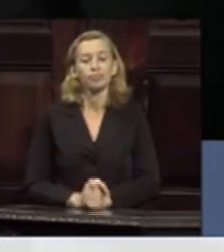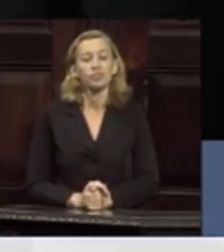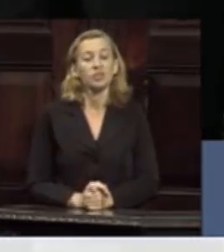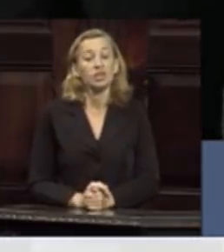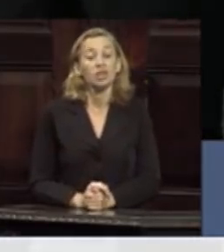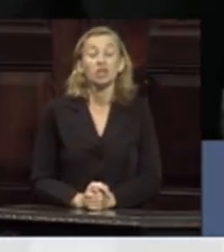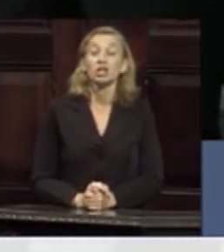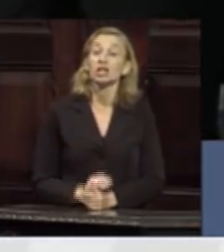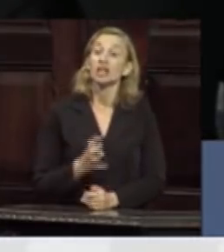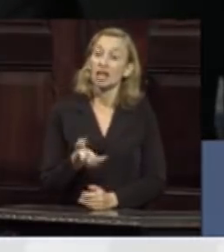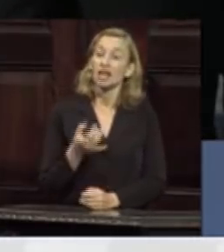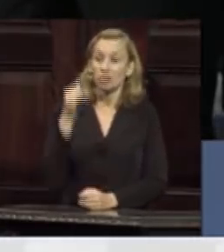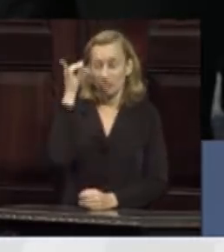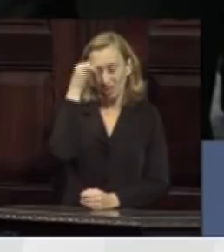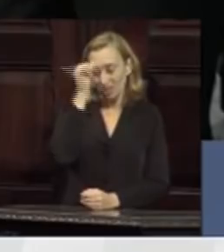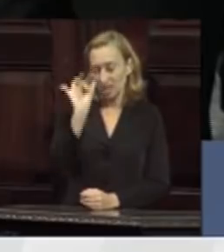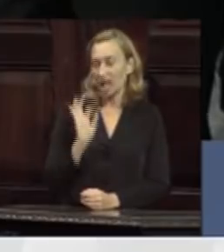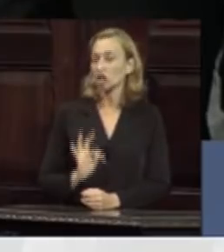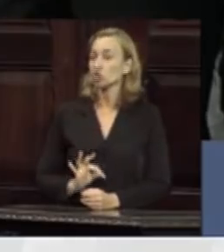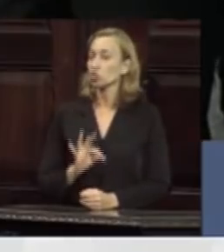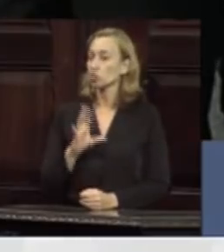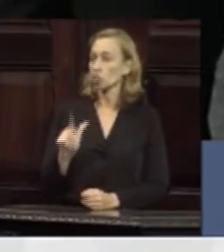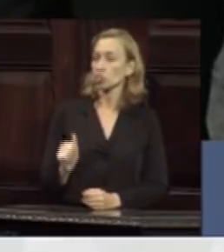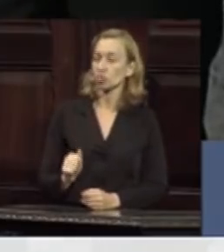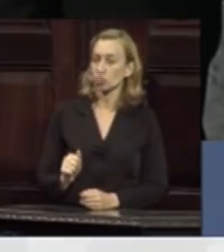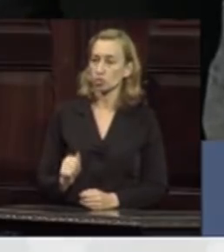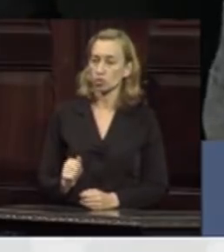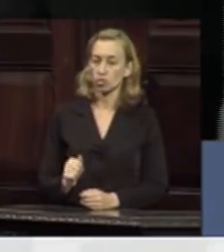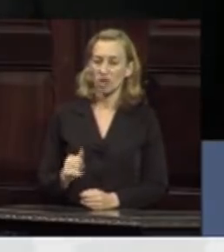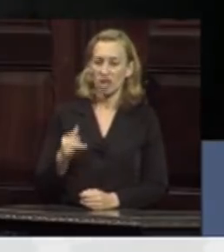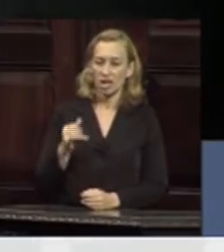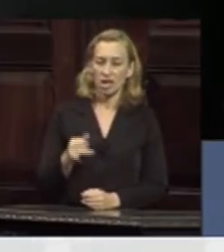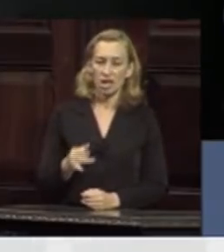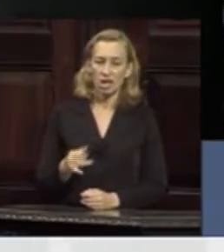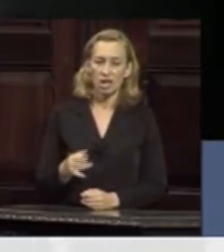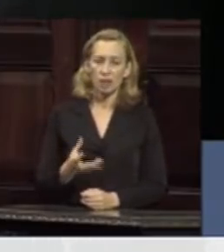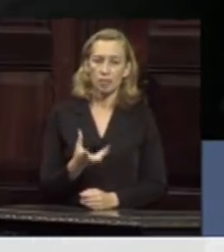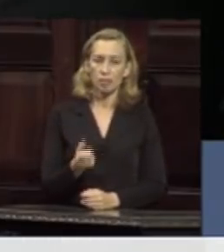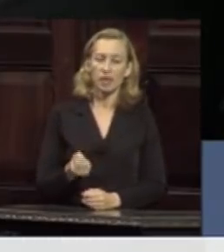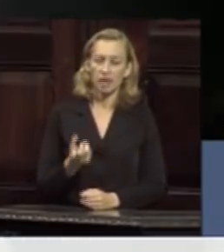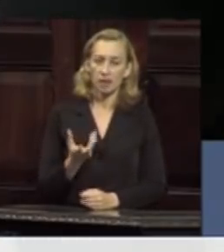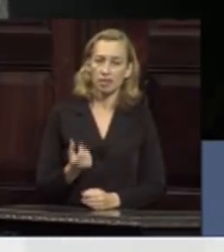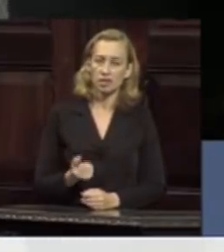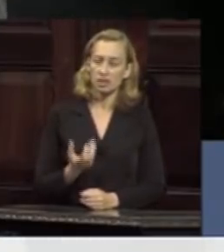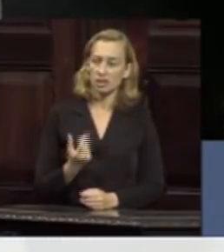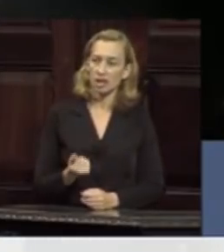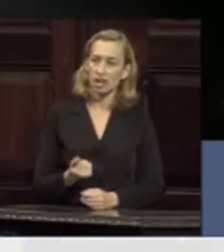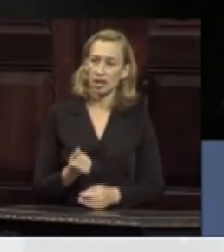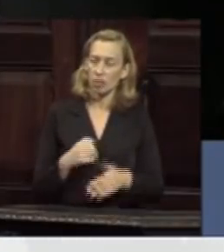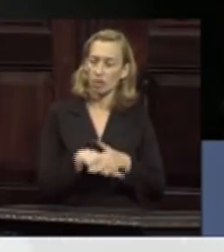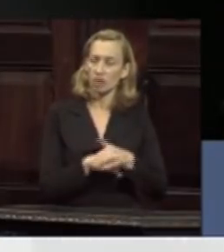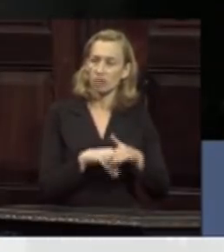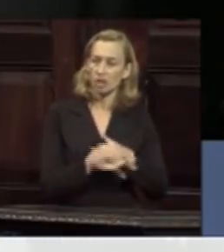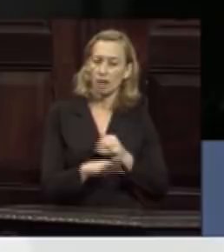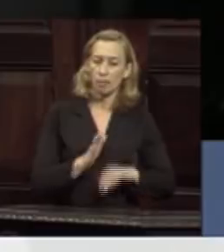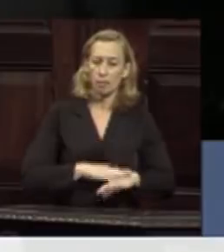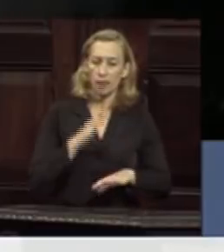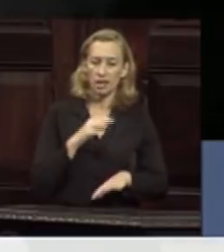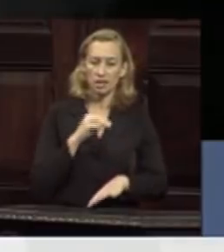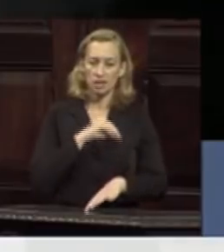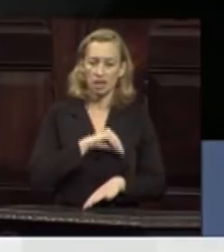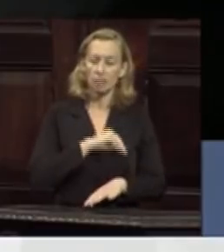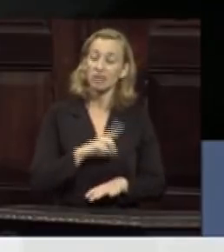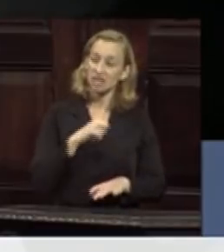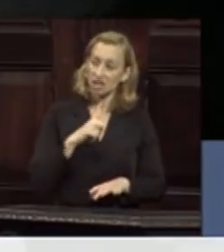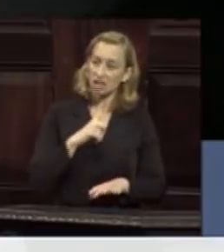querendo evitar que a Fazenda se modernize, arrecade mais, que é fundamental para pagar os salários e desenvolver o Estado. Agora, que tenha meta